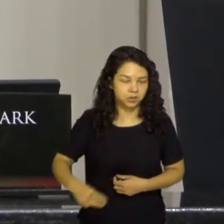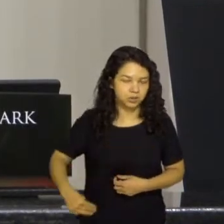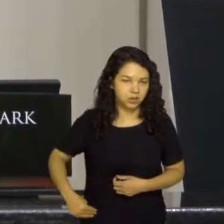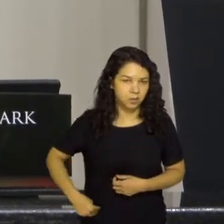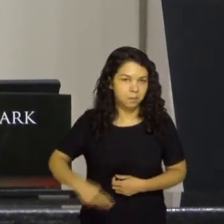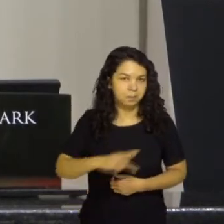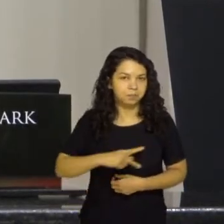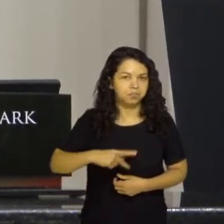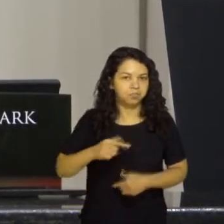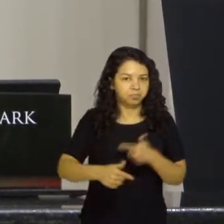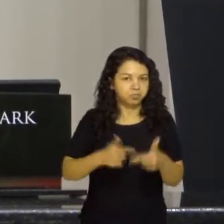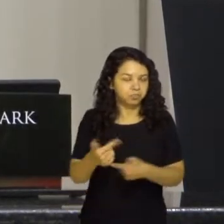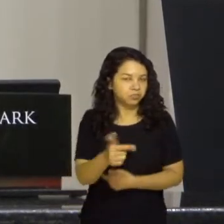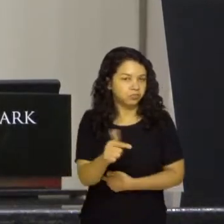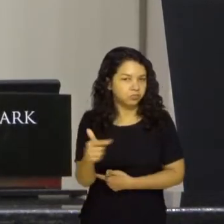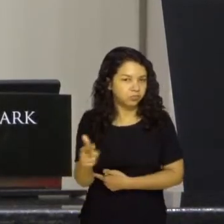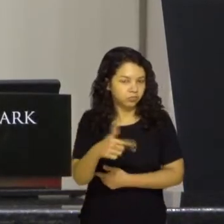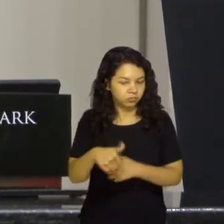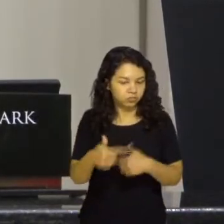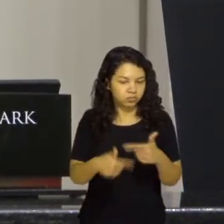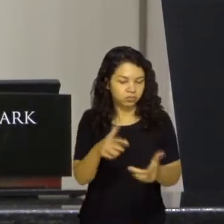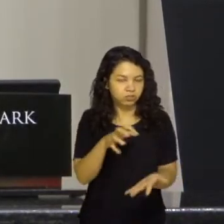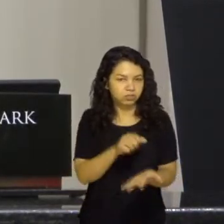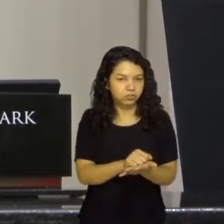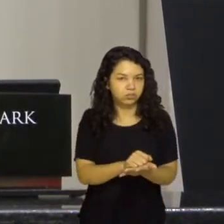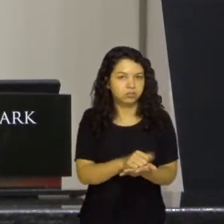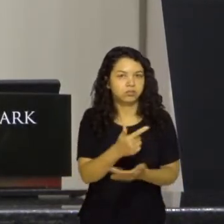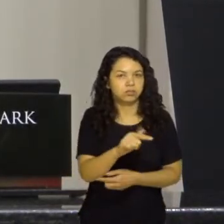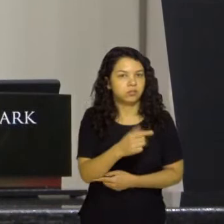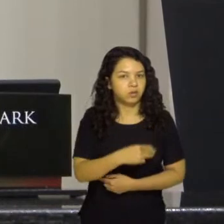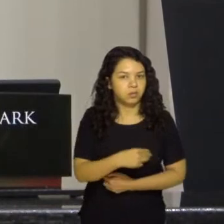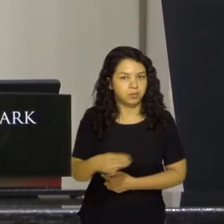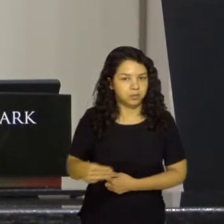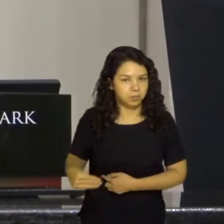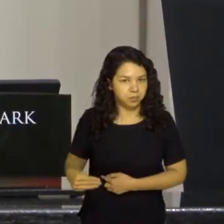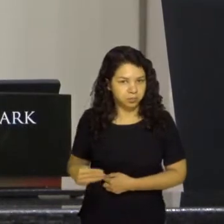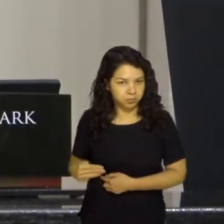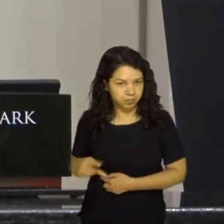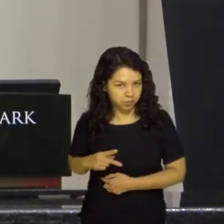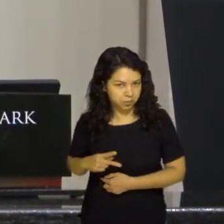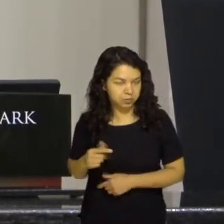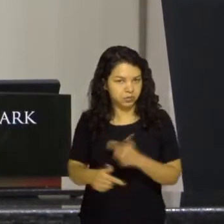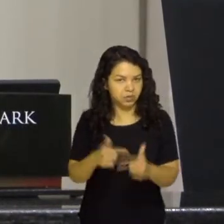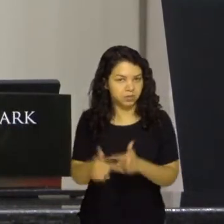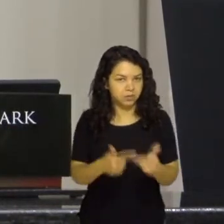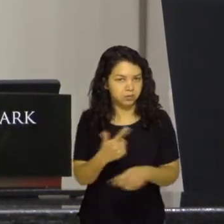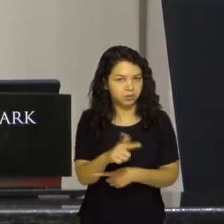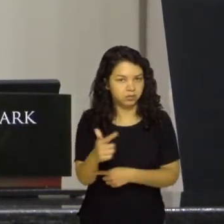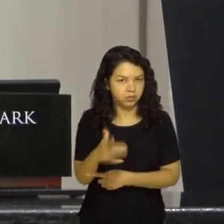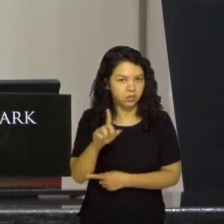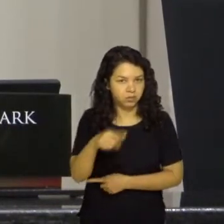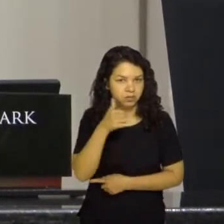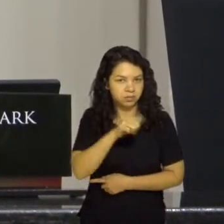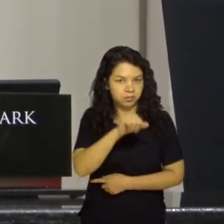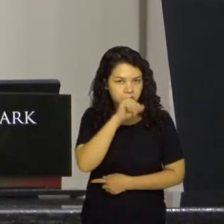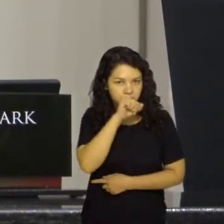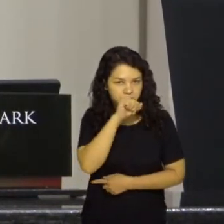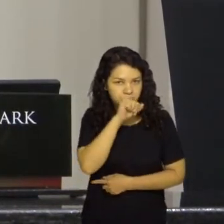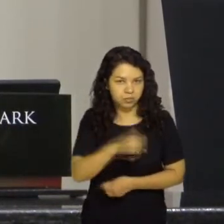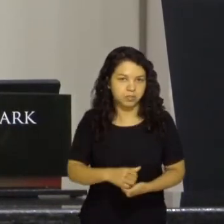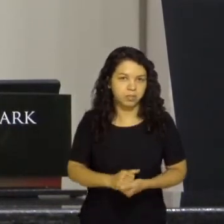gente trabalhava sem registro, o Ministério Público do Trabalho era minha mãe. E a